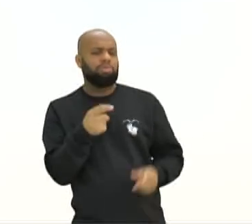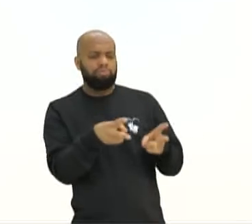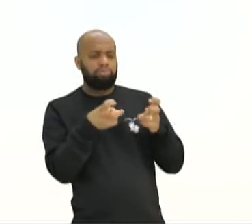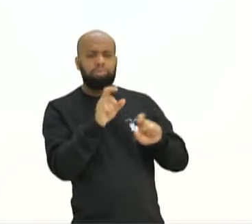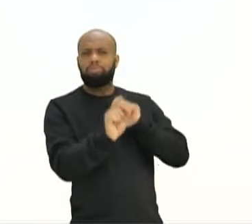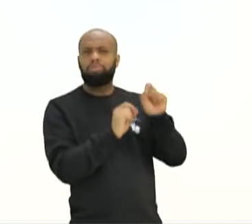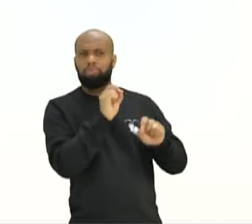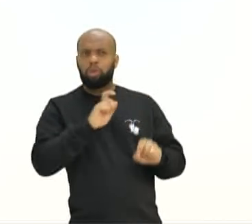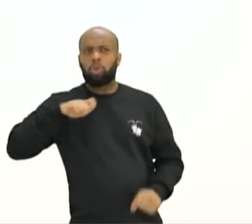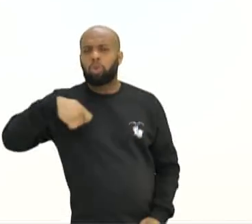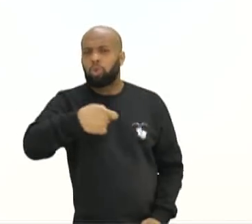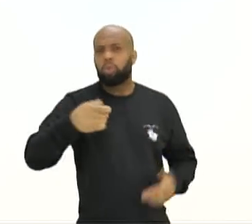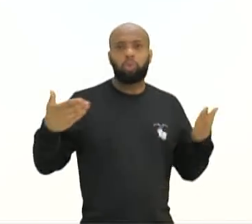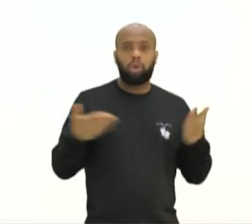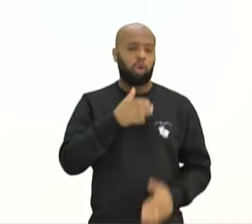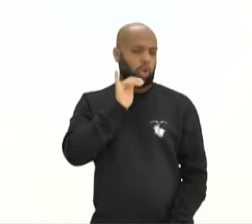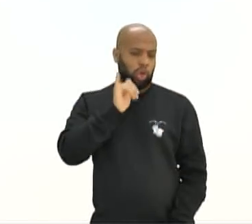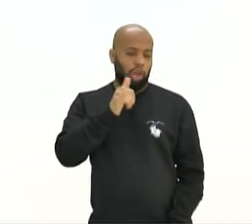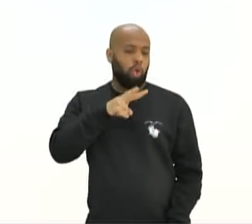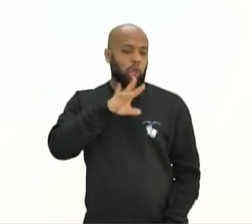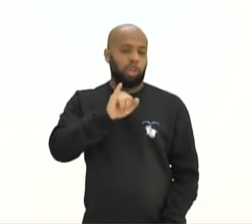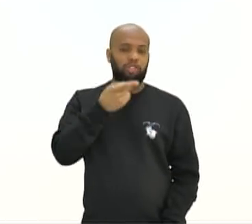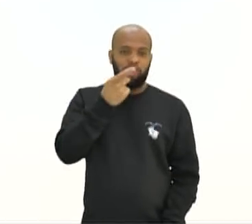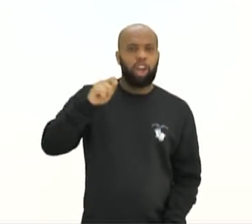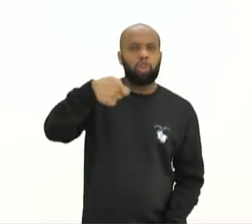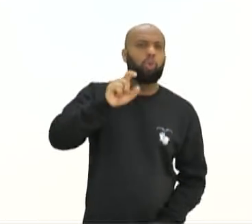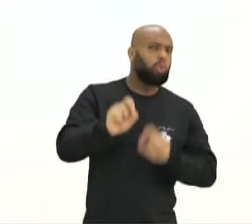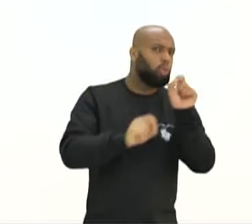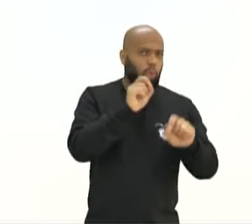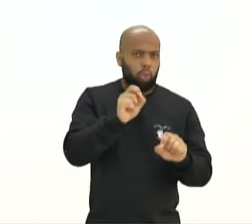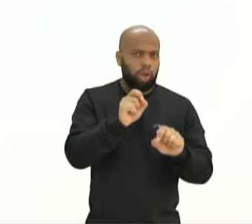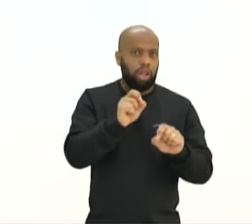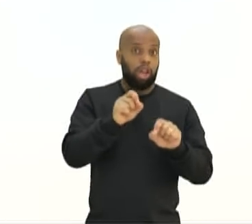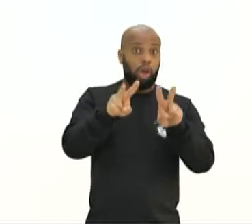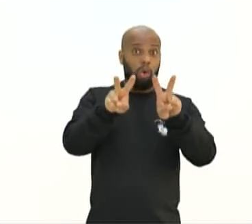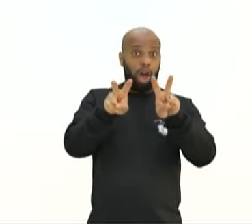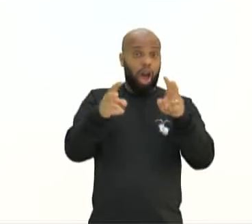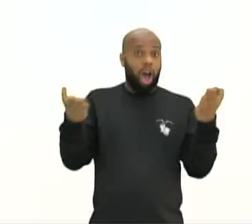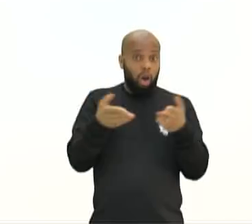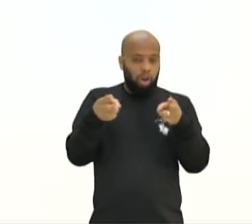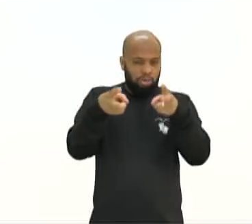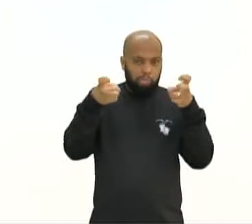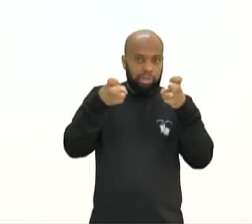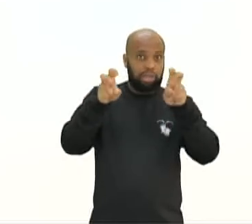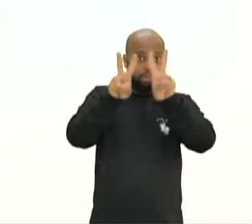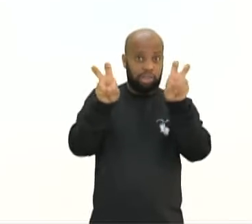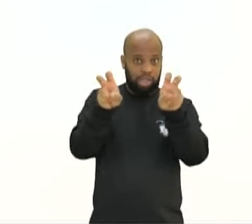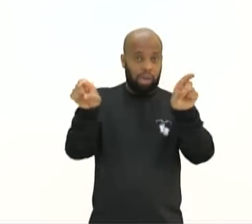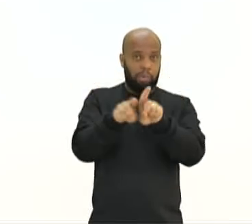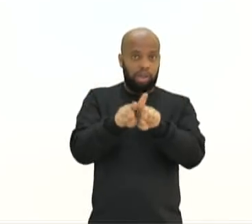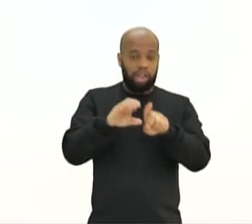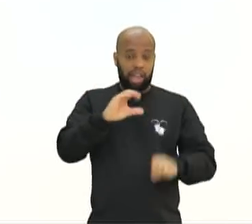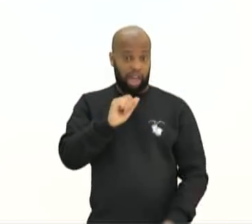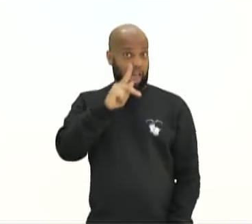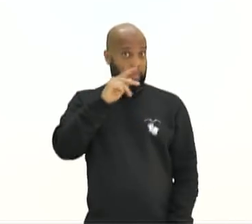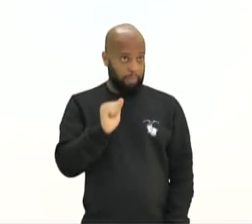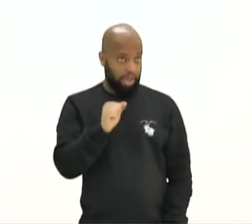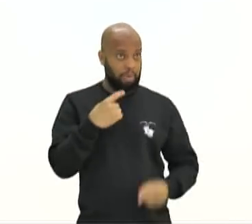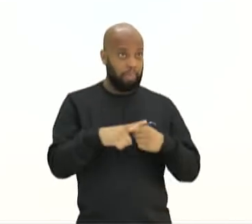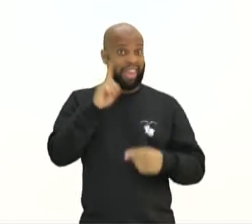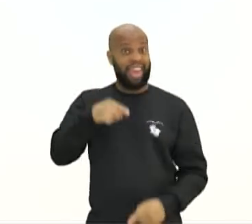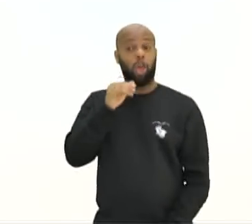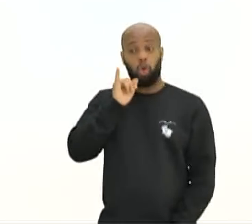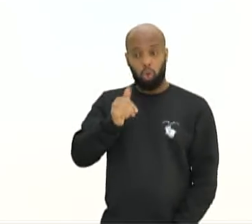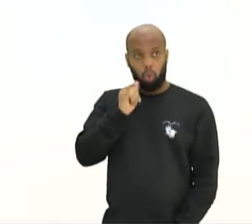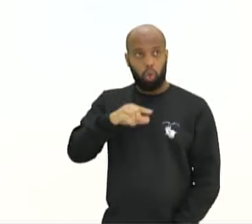levantar a respeito do conto que será lido? Pelo título e pela capa, lembrando que é um